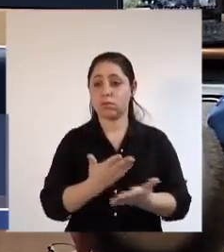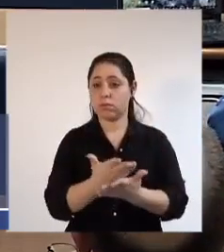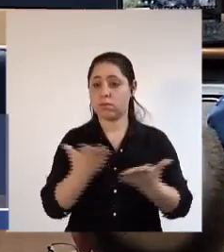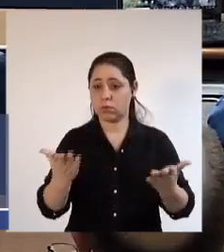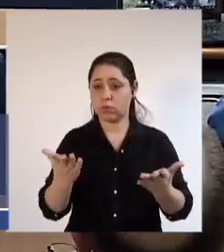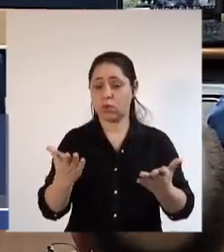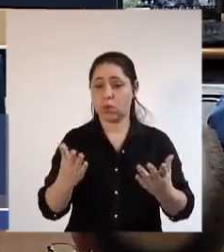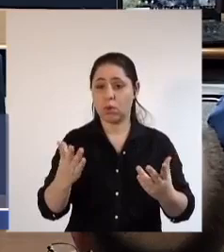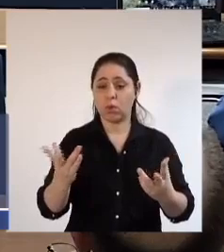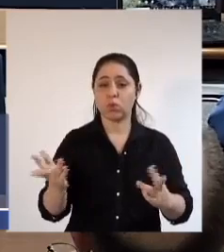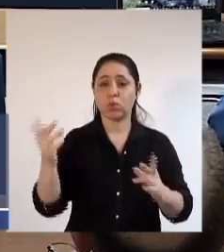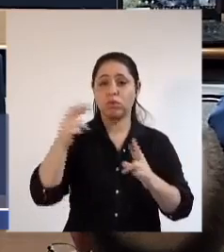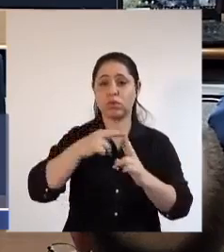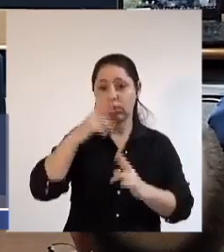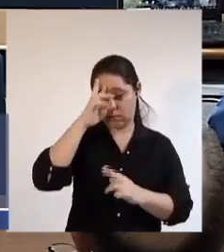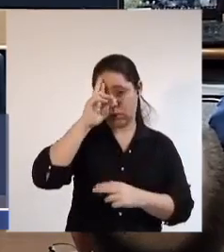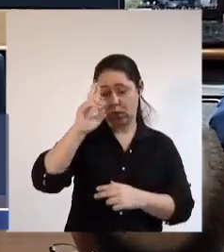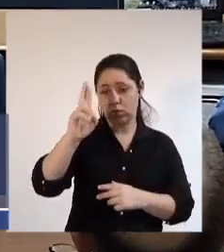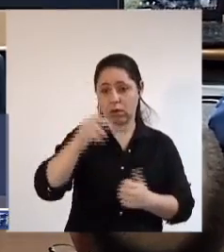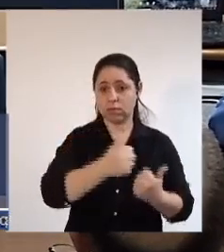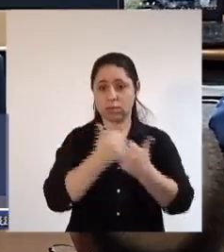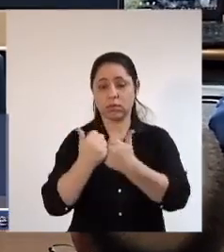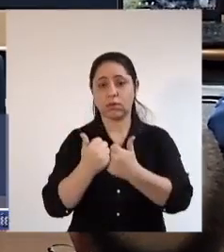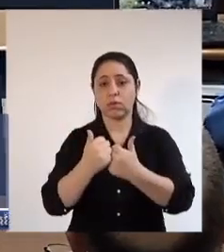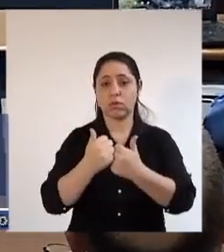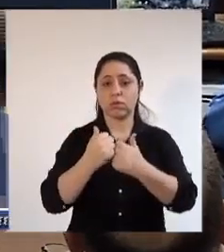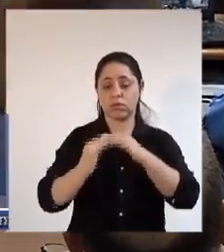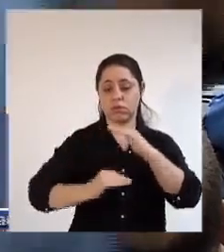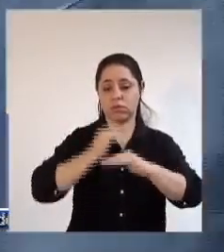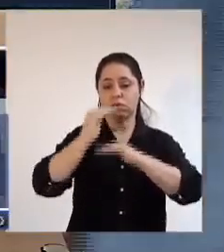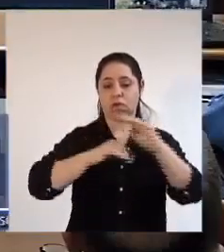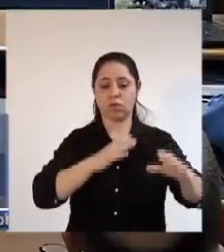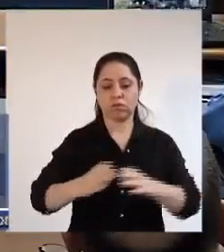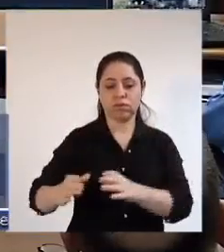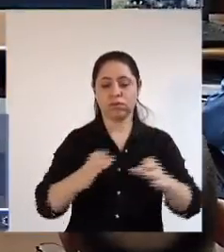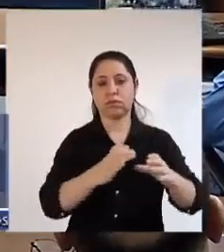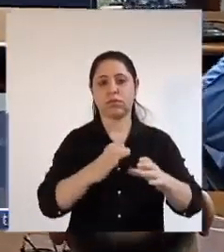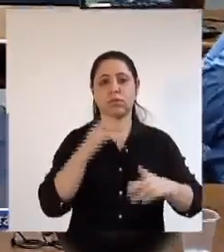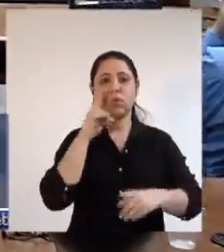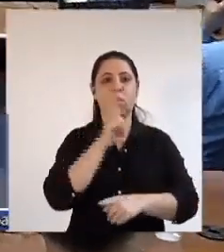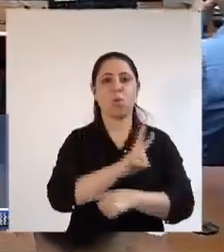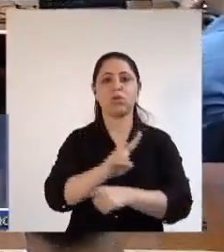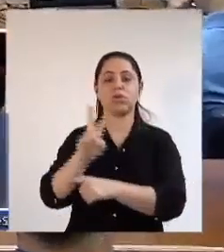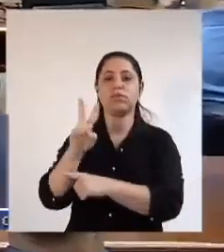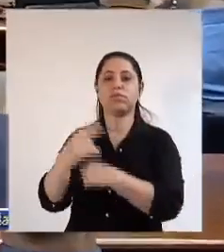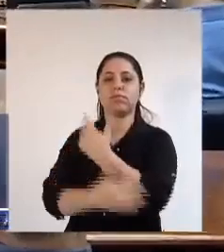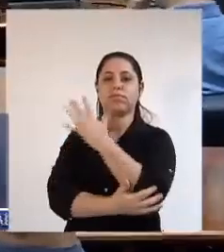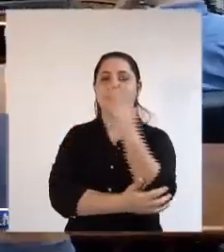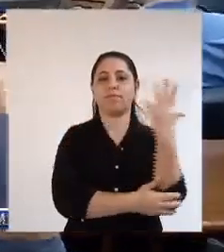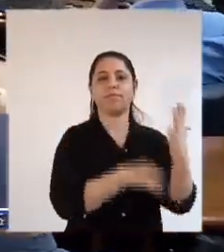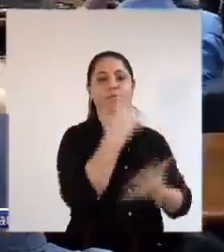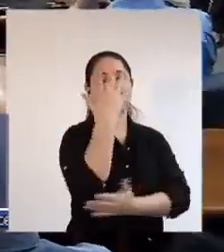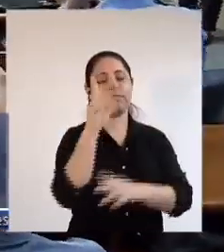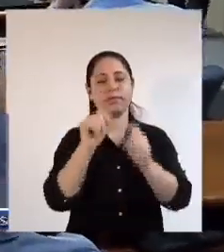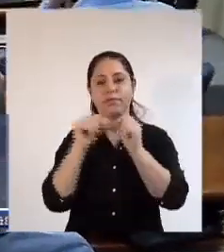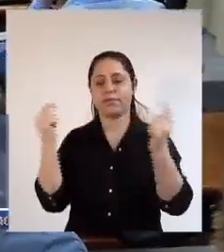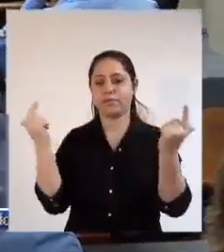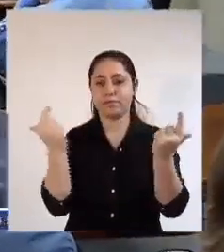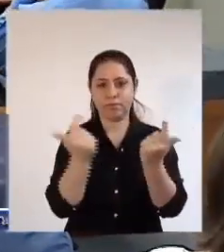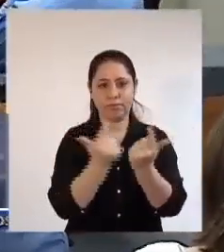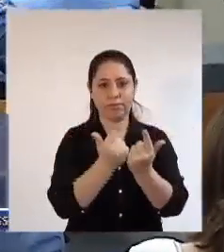titulares e suplentes da frente parlamentar para o desenvolvimento das unidades de conservação ambiental da assembléia